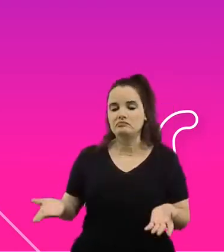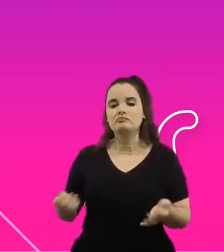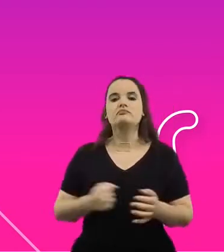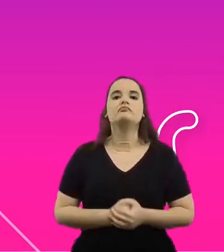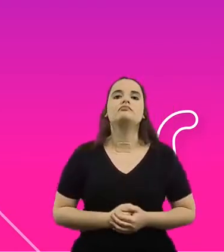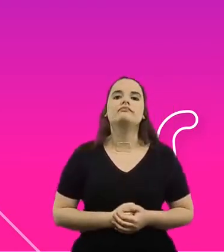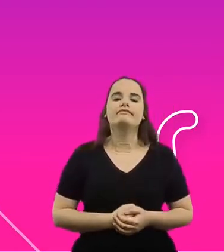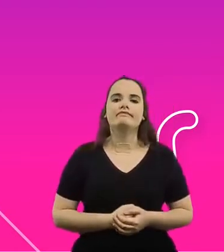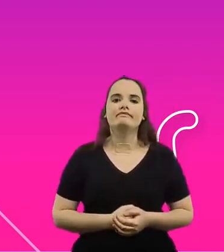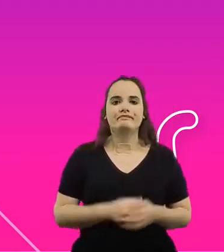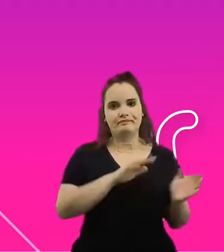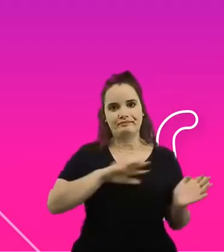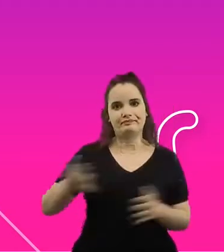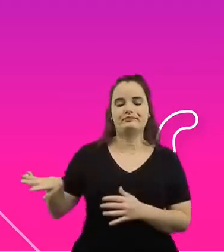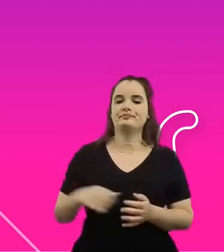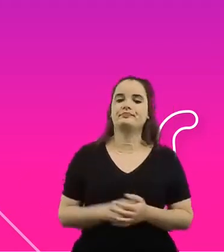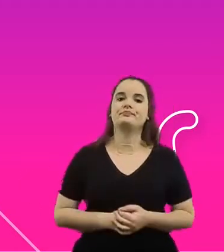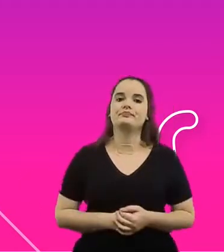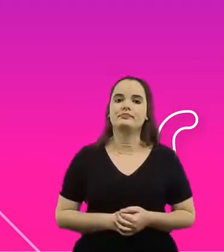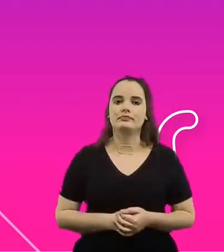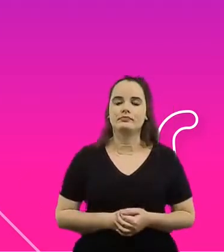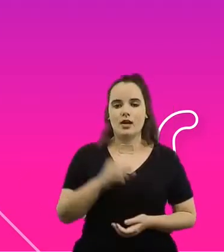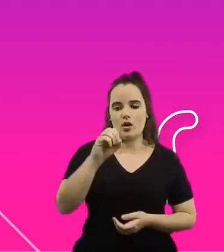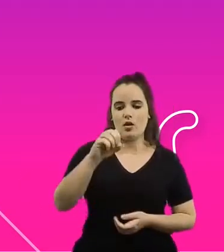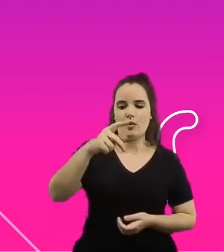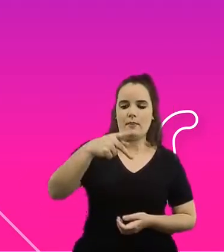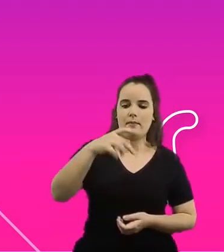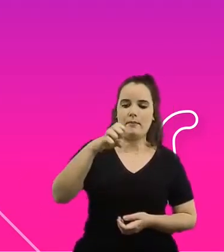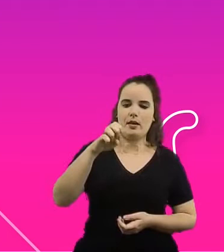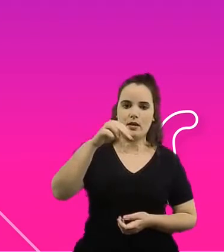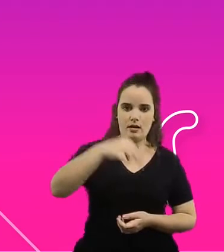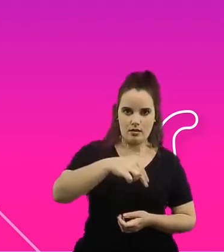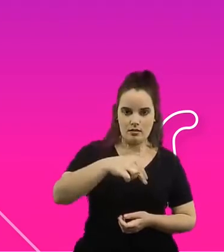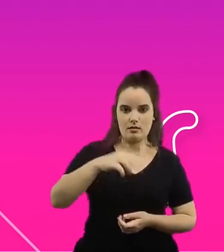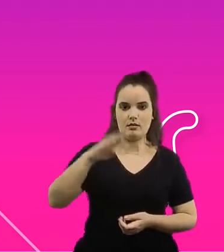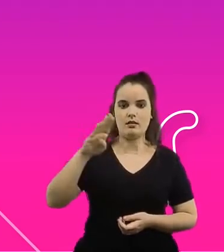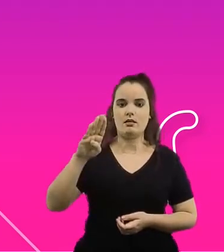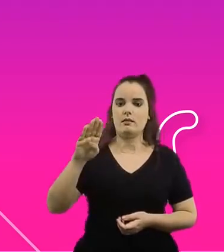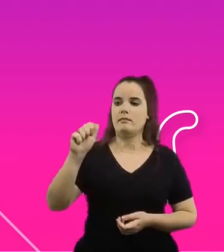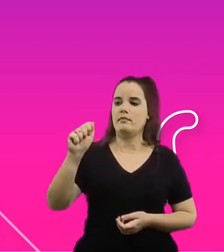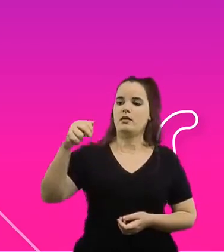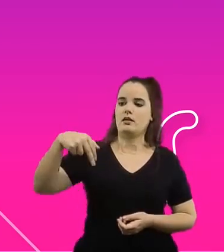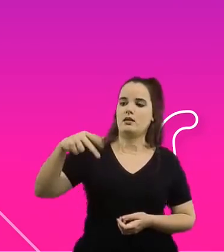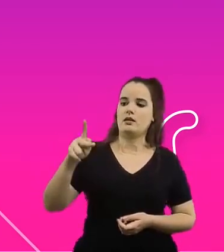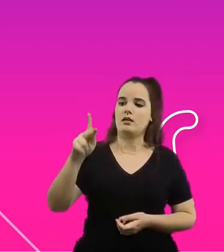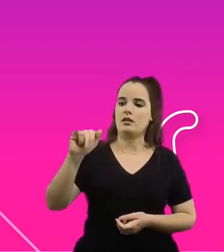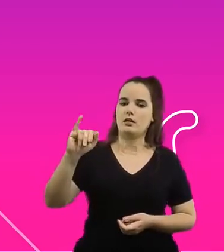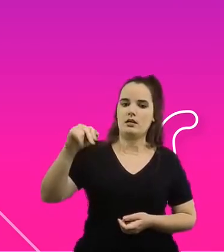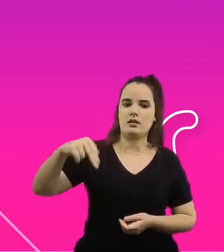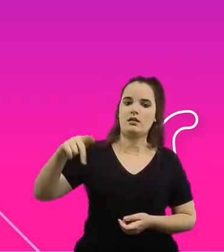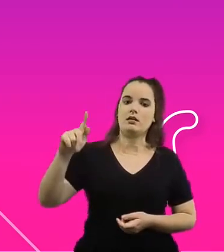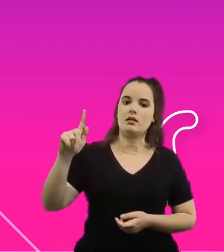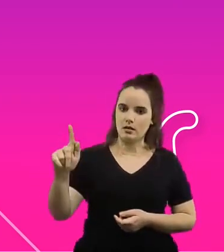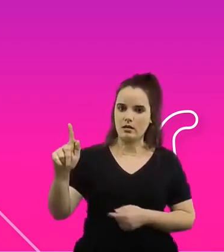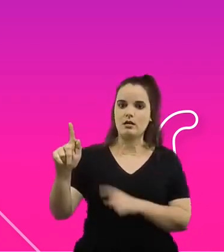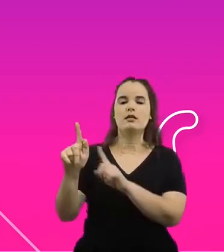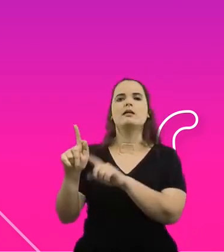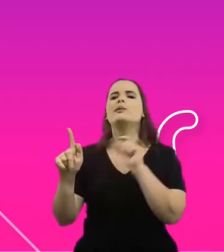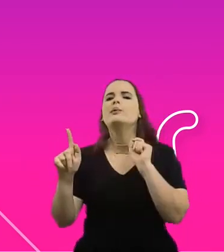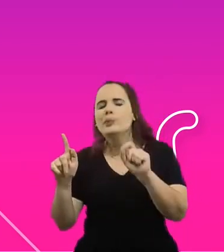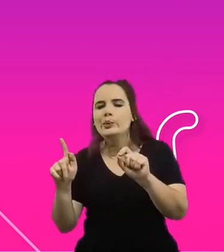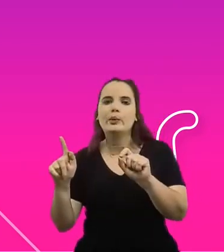Outro tema importante é o Open Banking, certo? Que basicamente traz aí uma abertura para que os